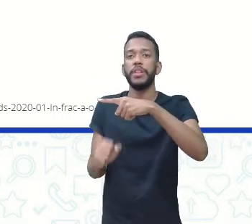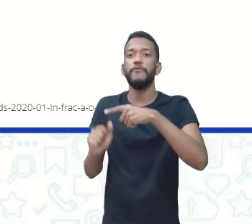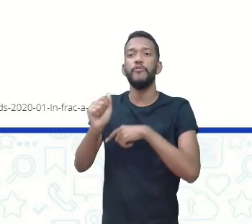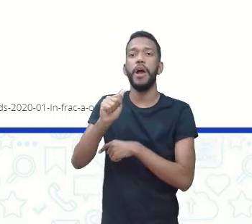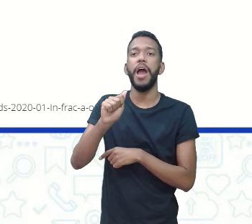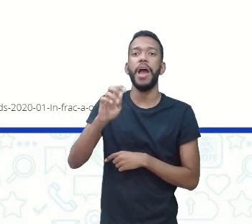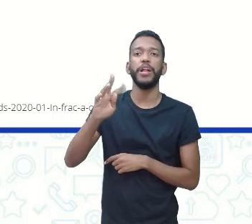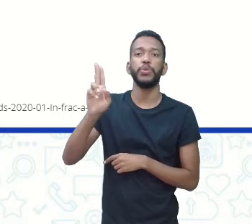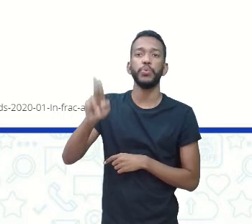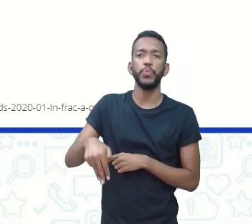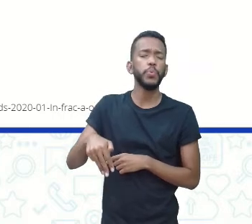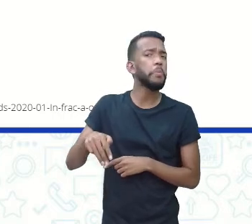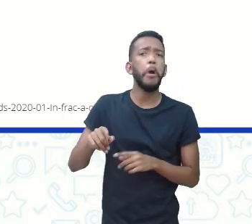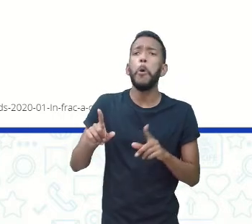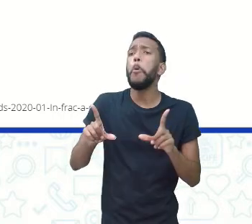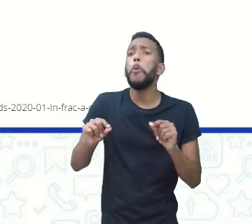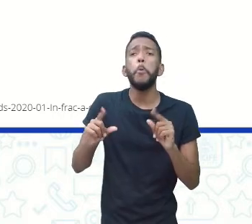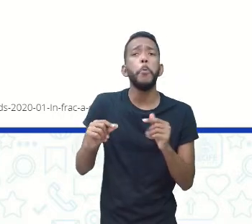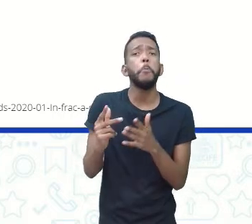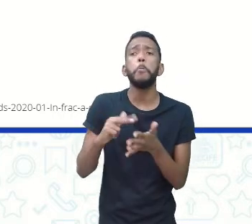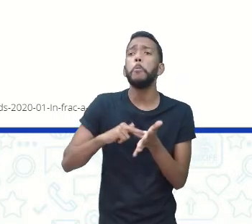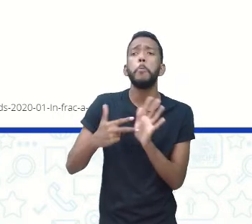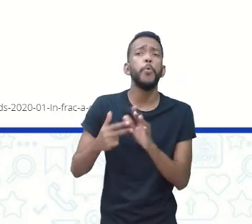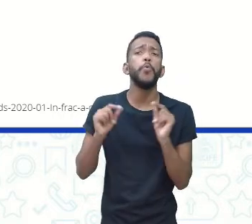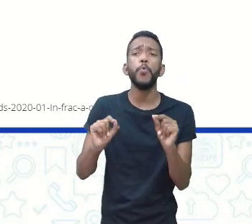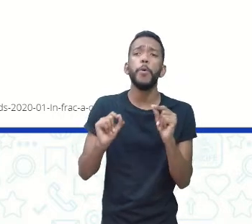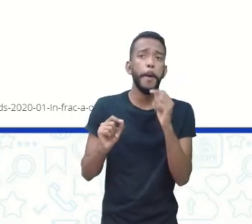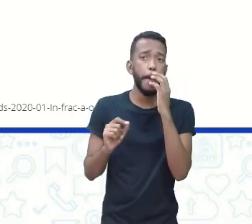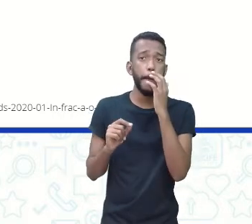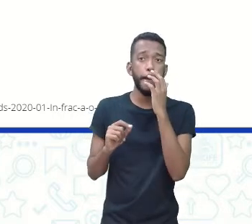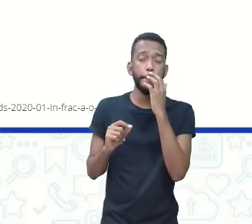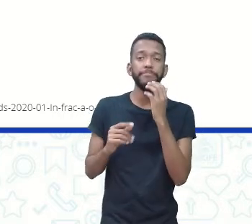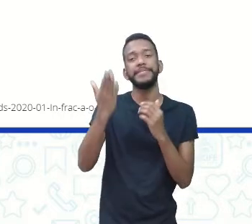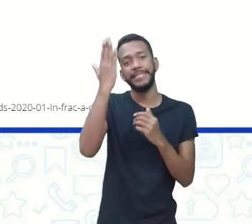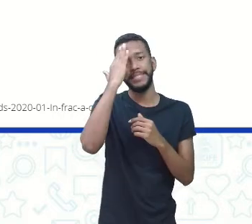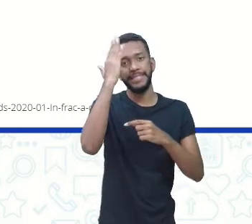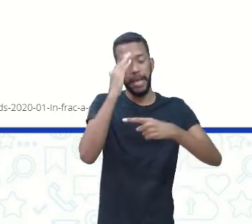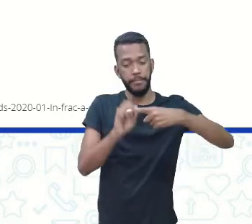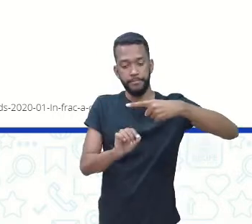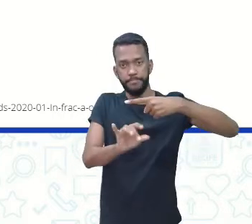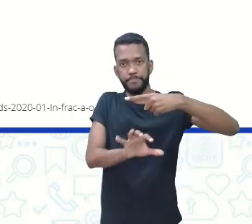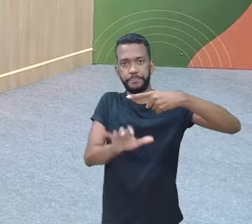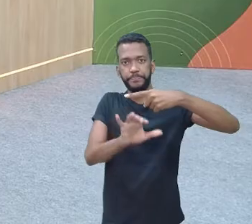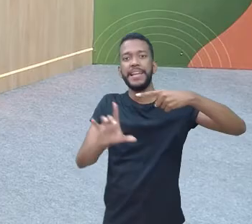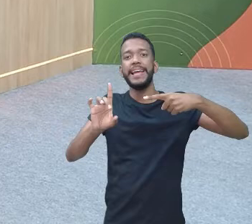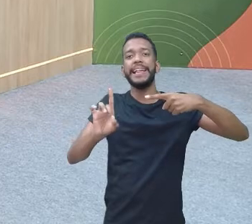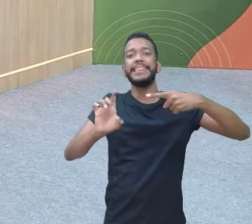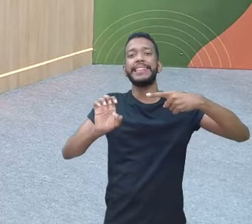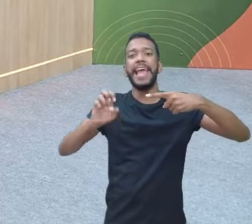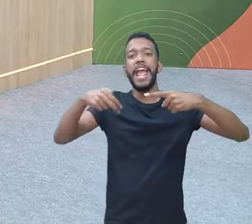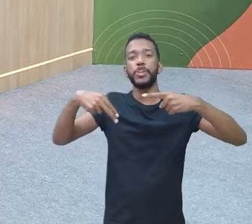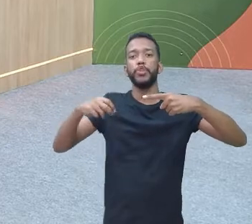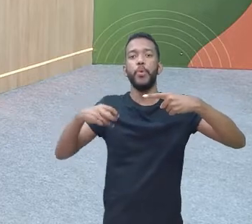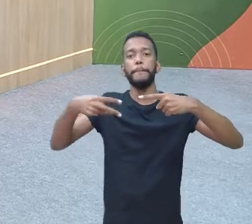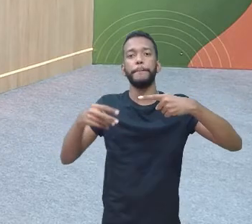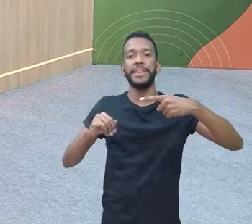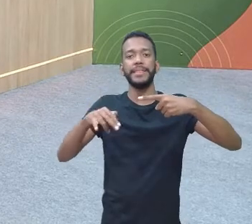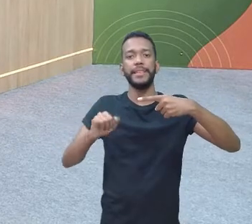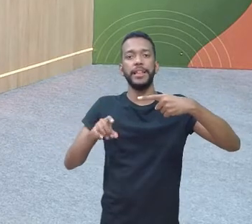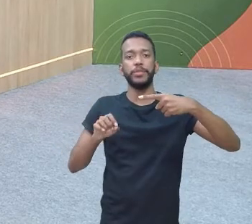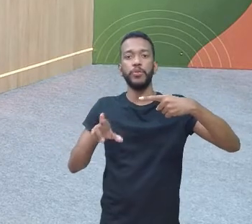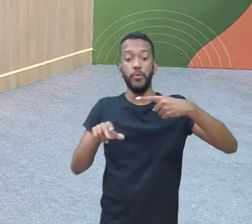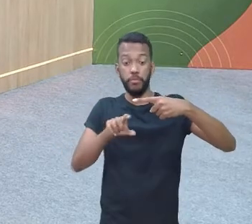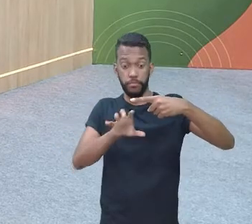que significa essa fração, né? A gente sabe que o denominador, a partezinha que fica embaixo, que é o 8, ele representa